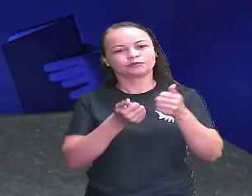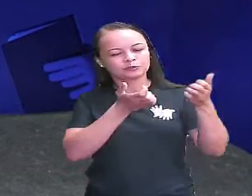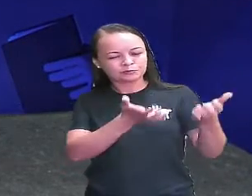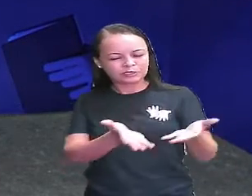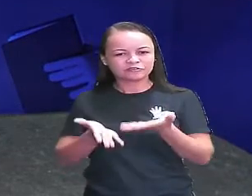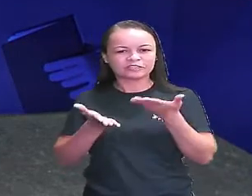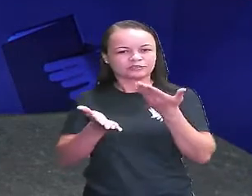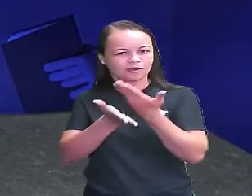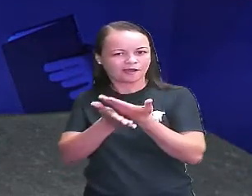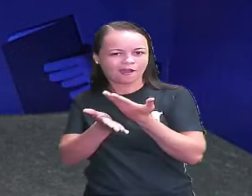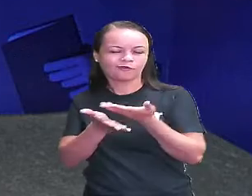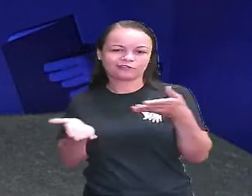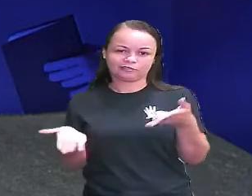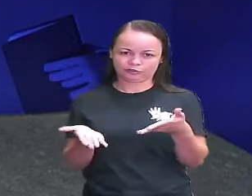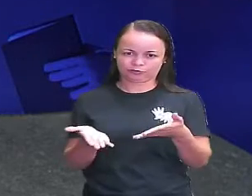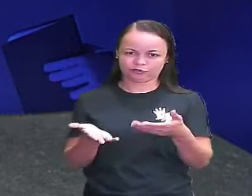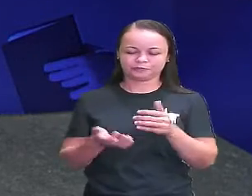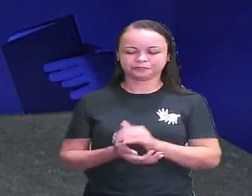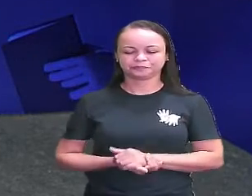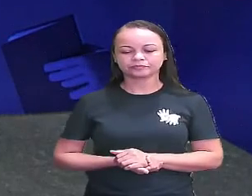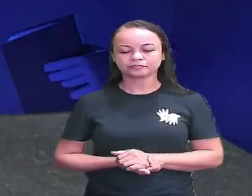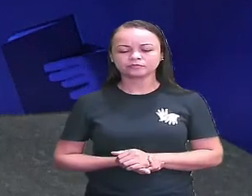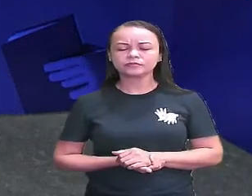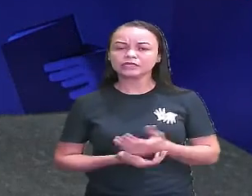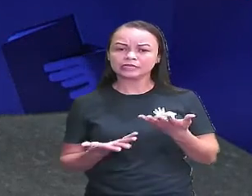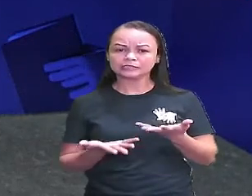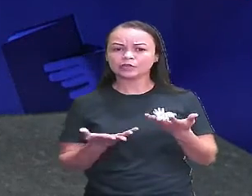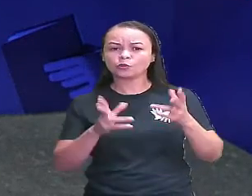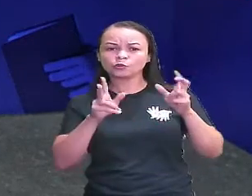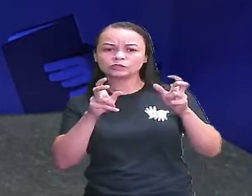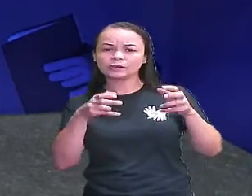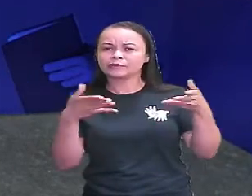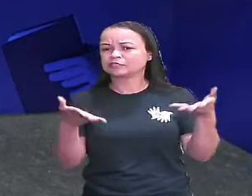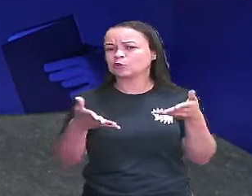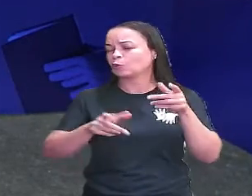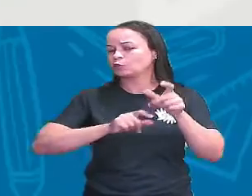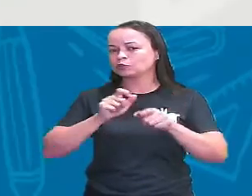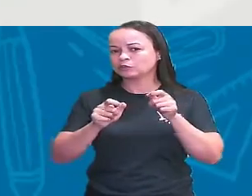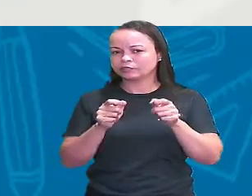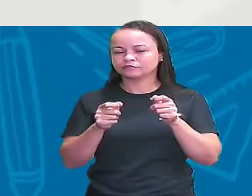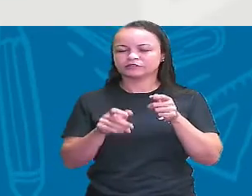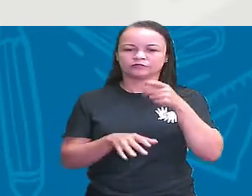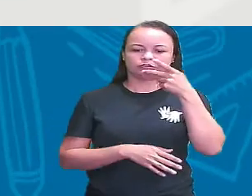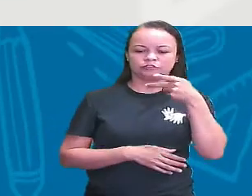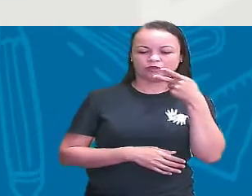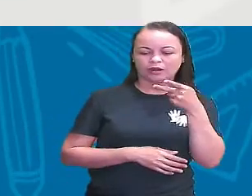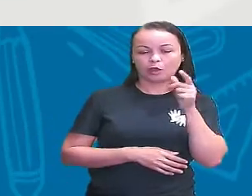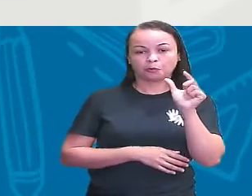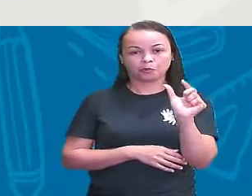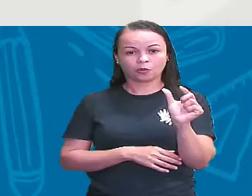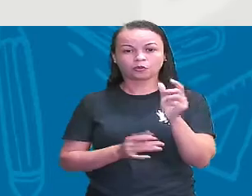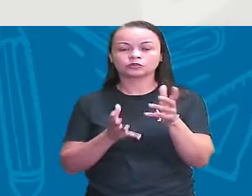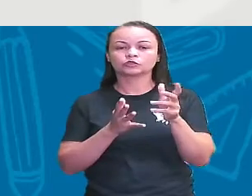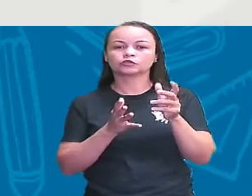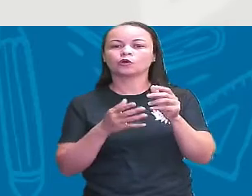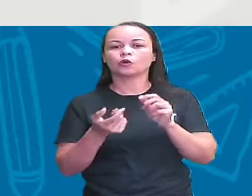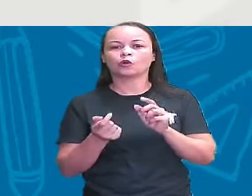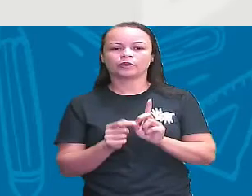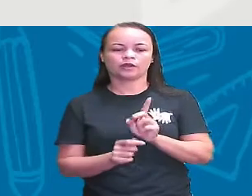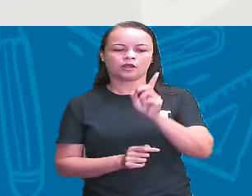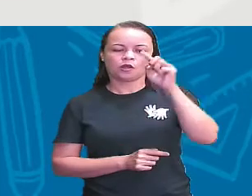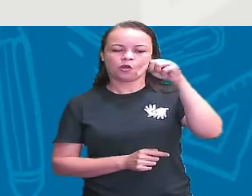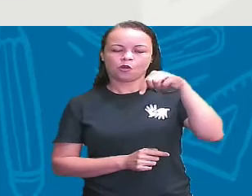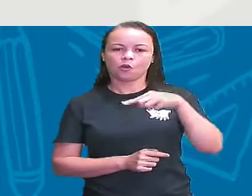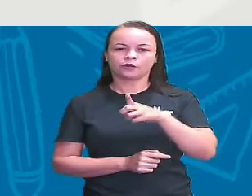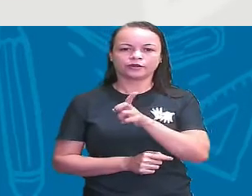bom? Vamos lá? Vamos ver o que a nossa aula vem trazendo para a gente hoje? A gente vai falar um pouquinho sobre